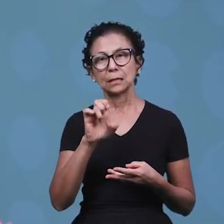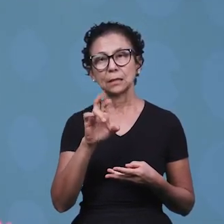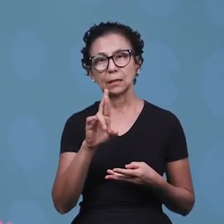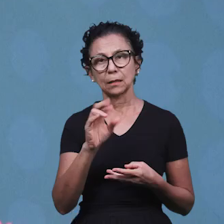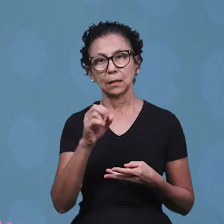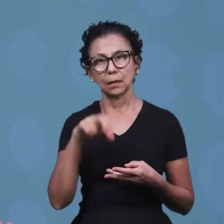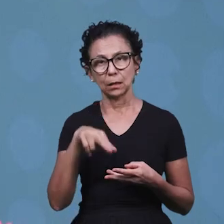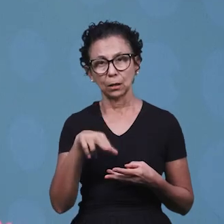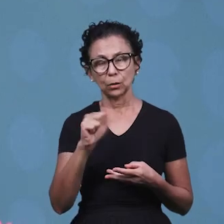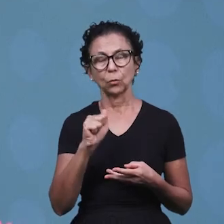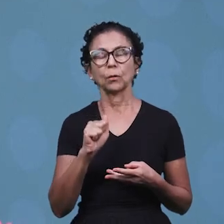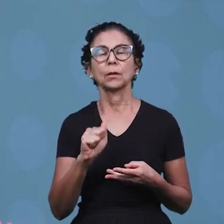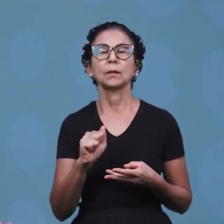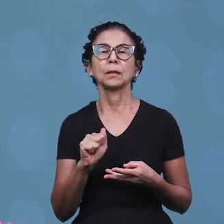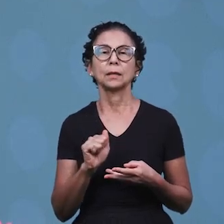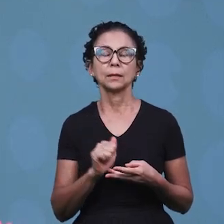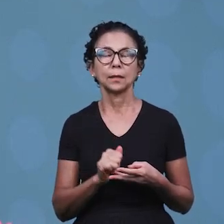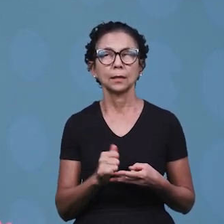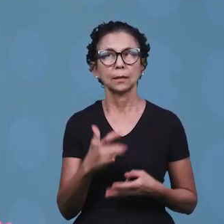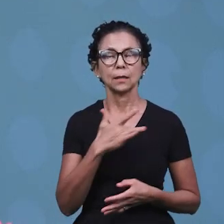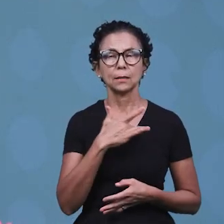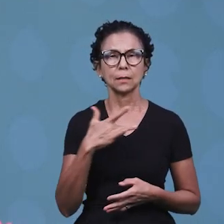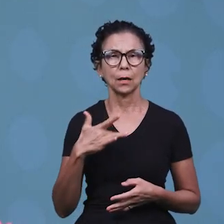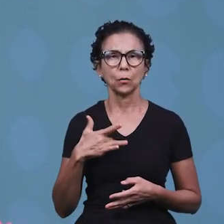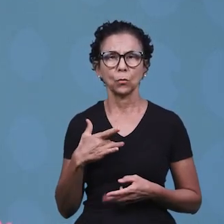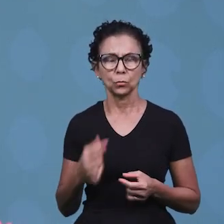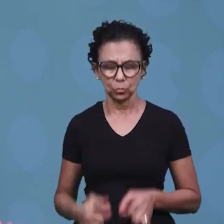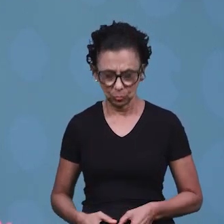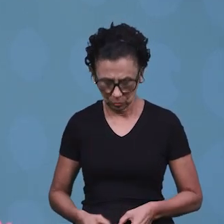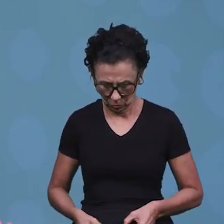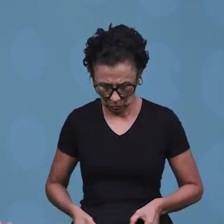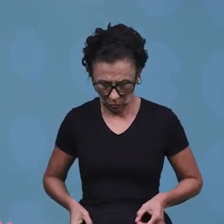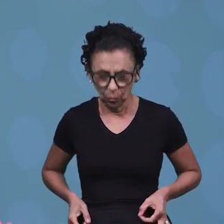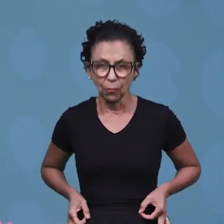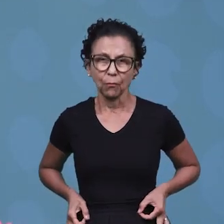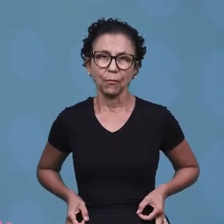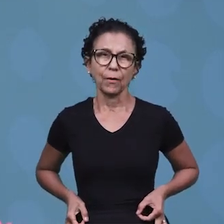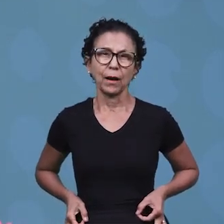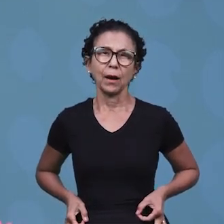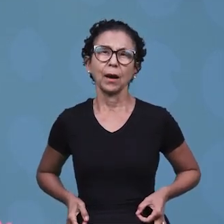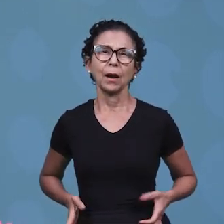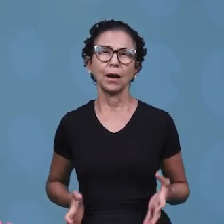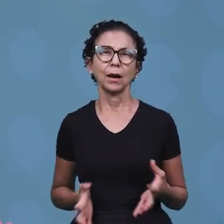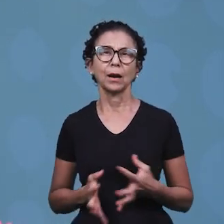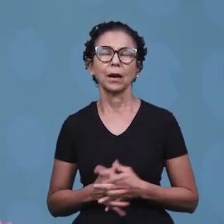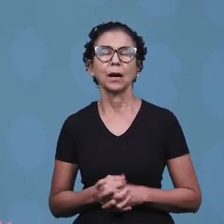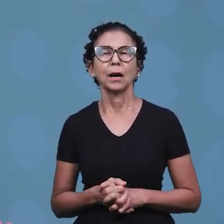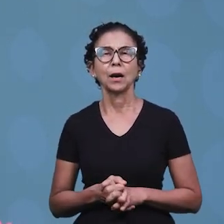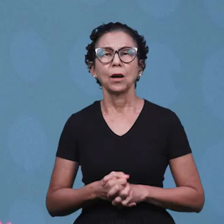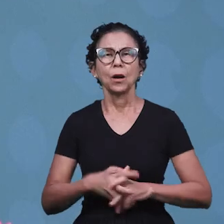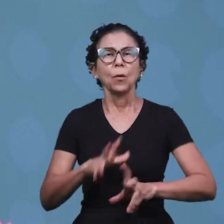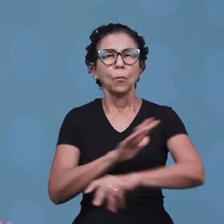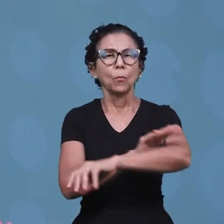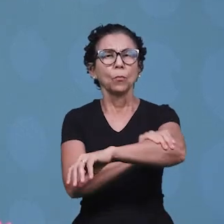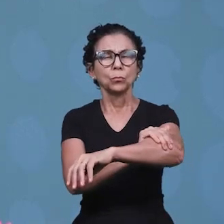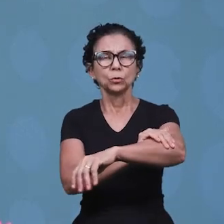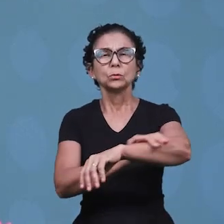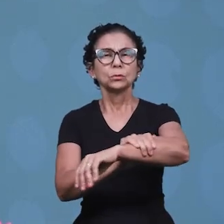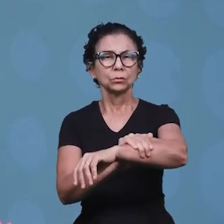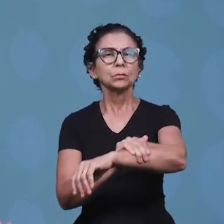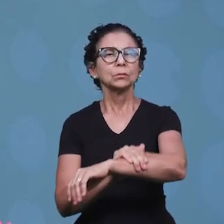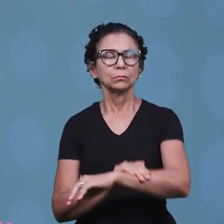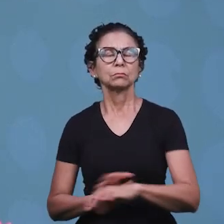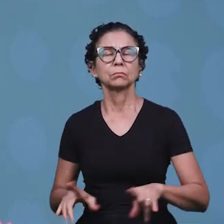envolve a saúde e função do ovário, saúde cognitiva, osteomuscular também, né,